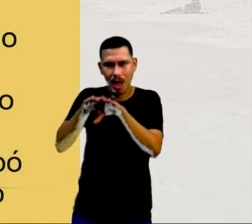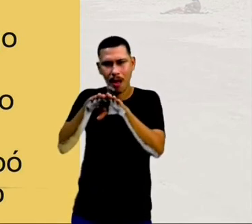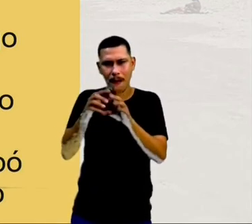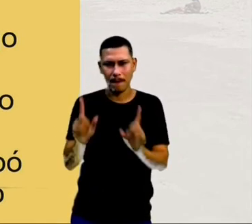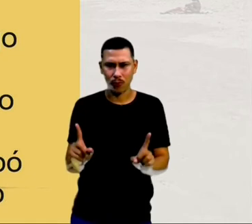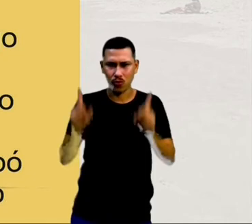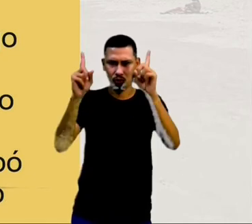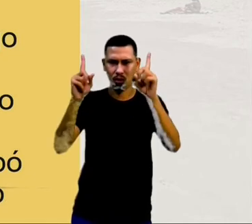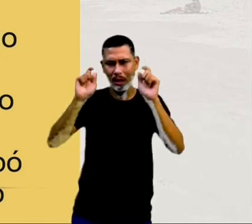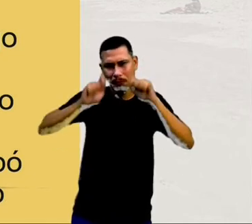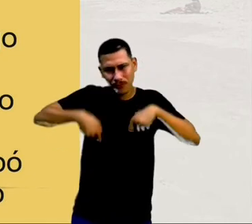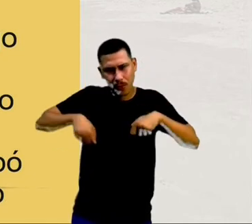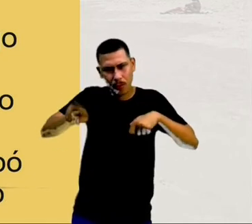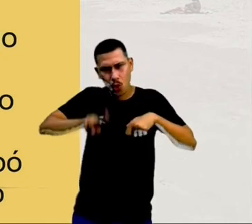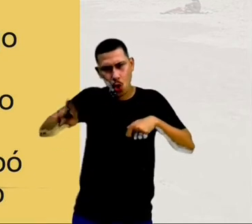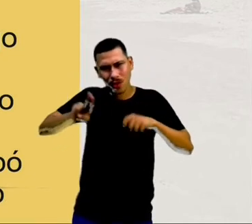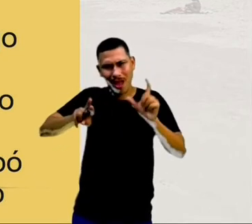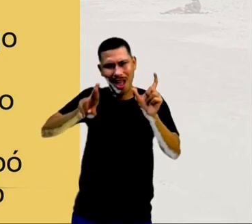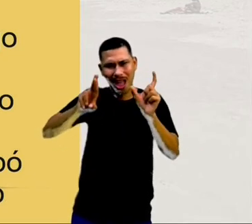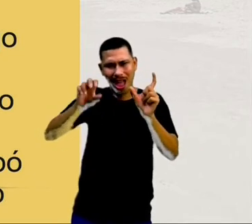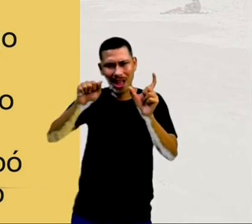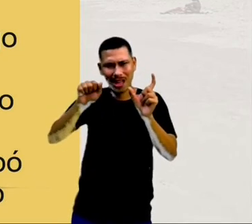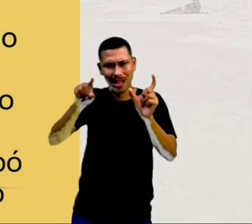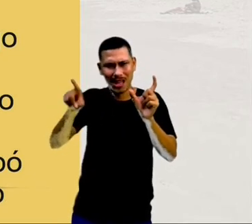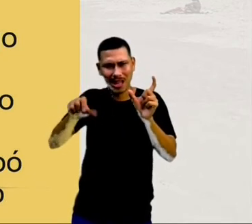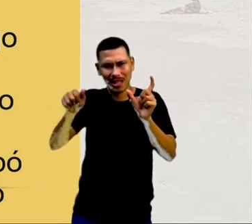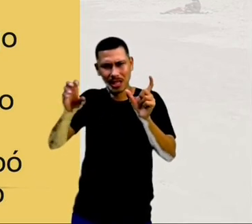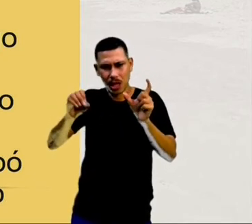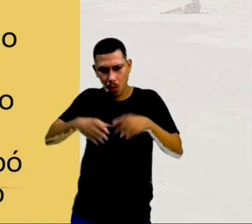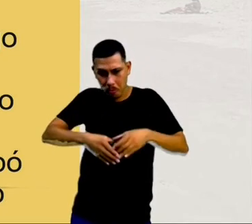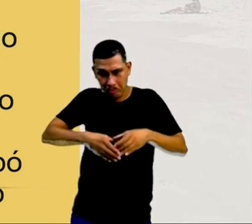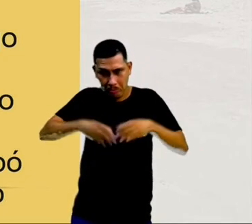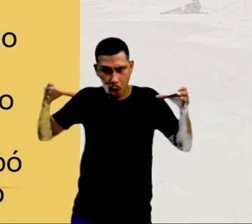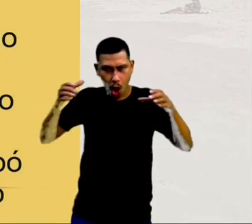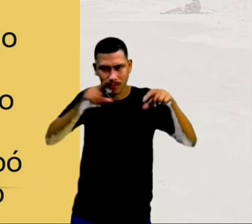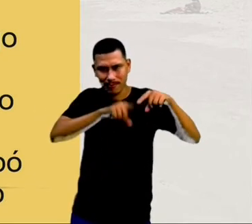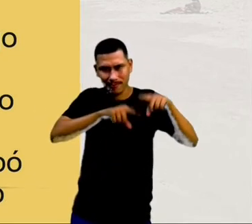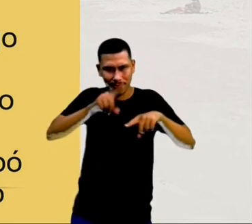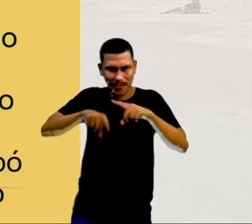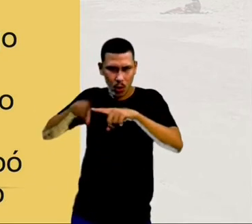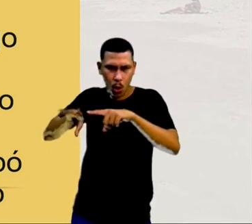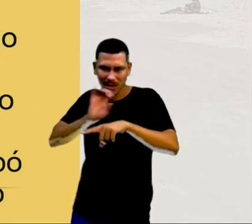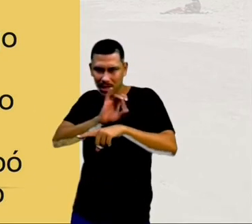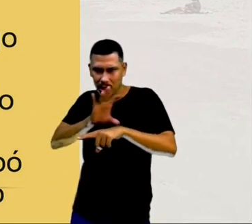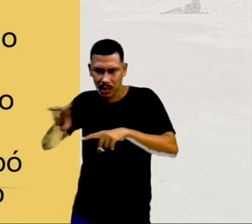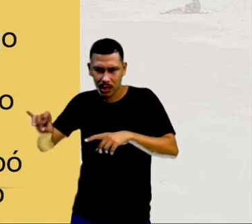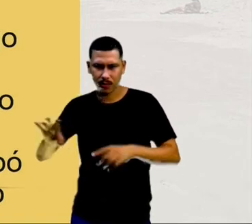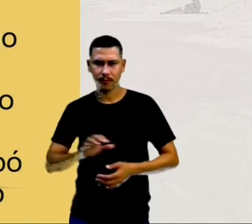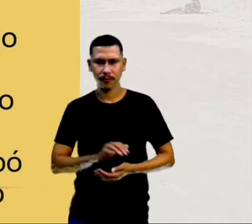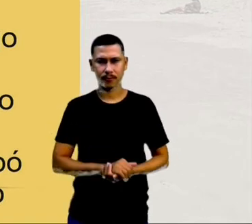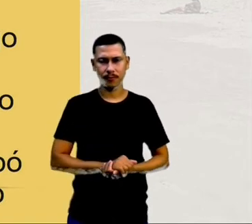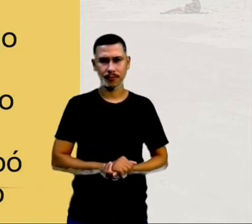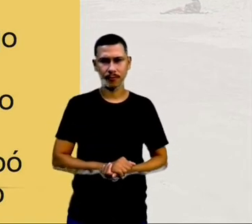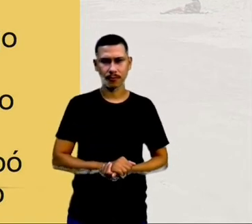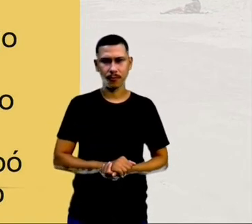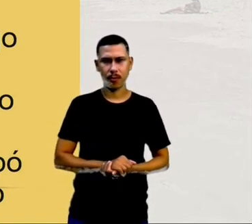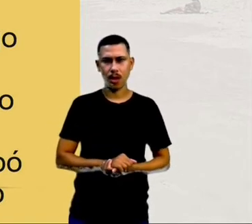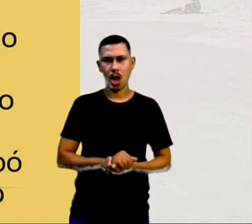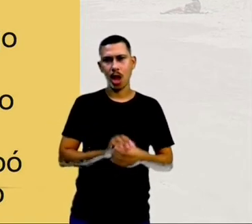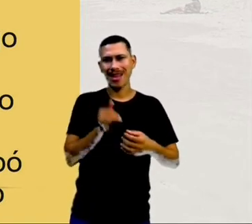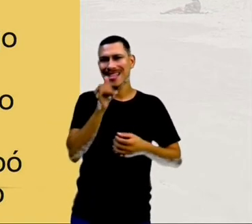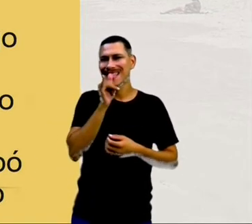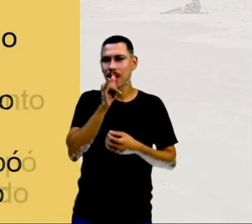aplicar a razão de aumentar a receita em cada um dos ingredientes. Ou seja, em 4